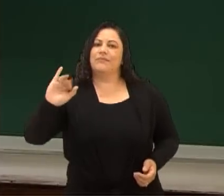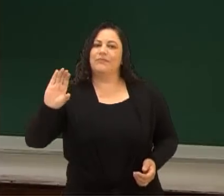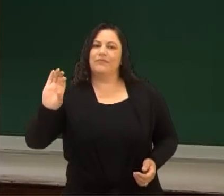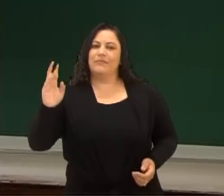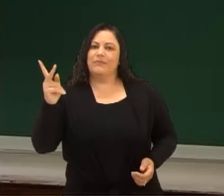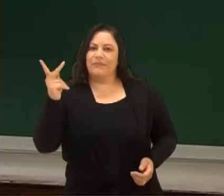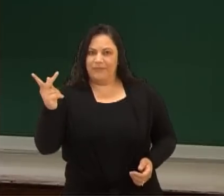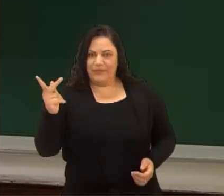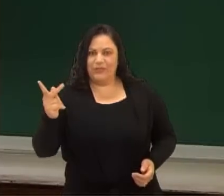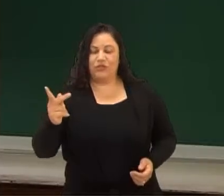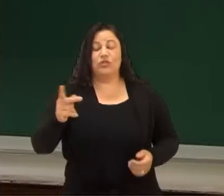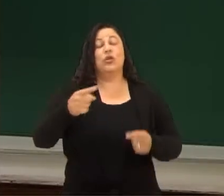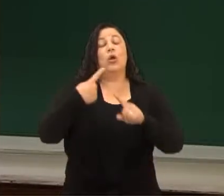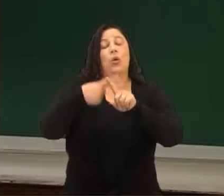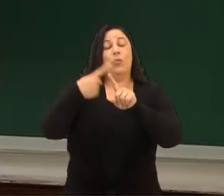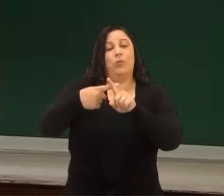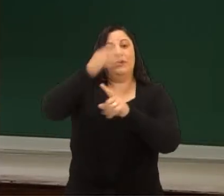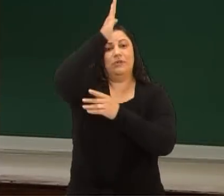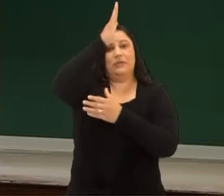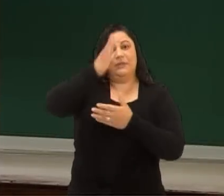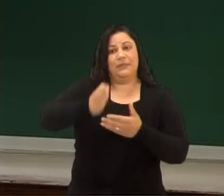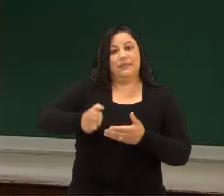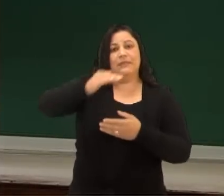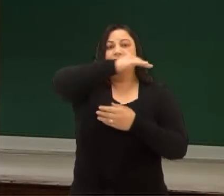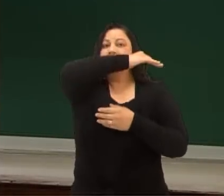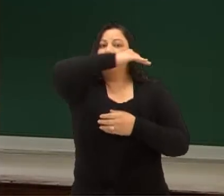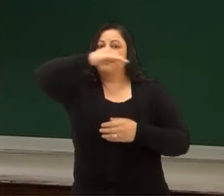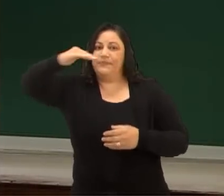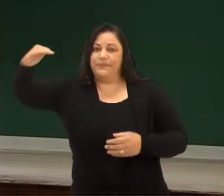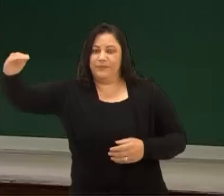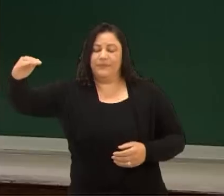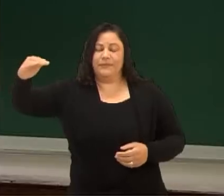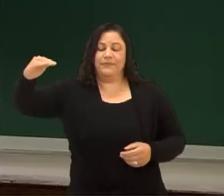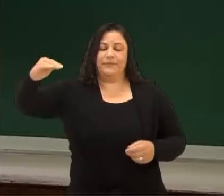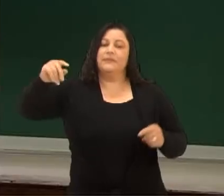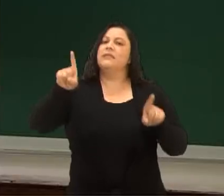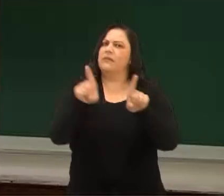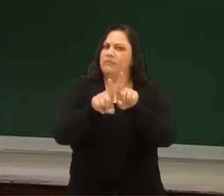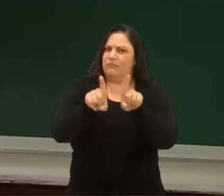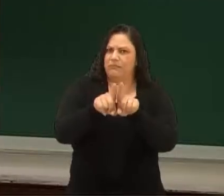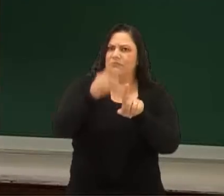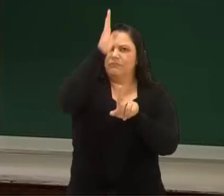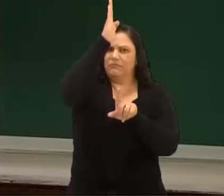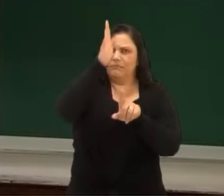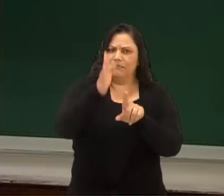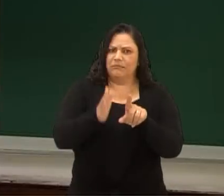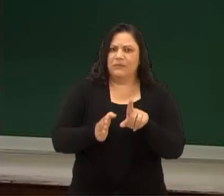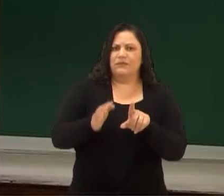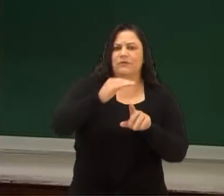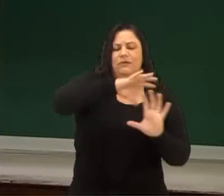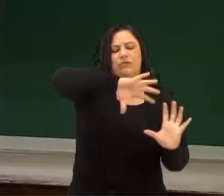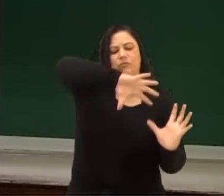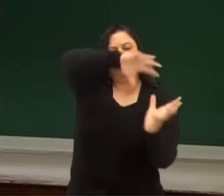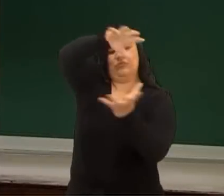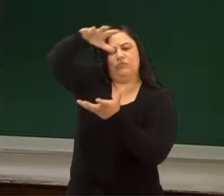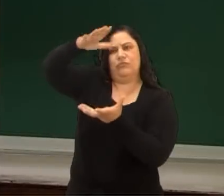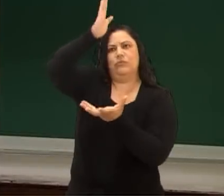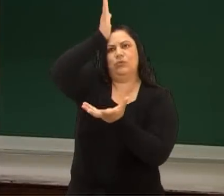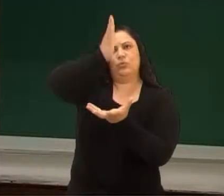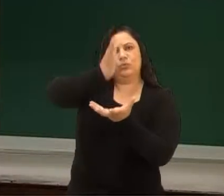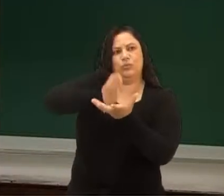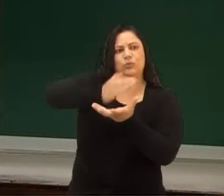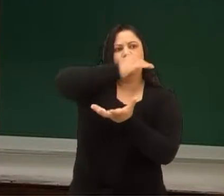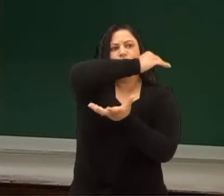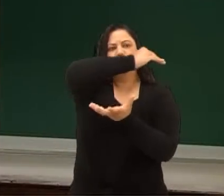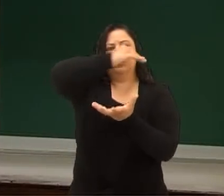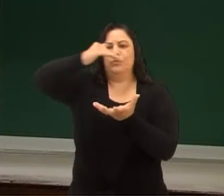linha do Equador divide a Terra em norte e sul, o meridiano de Greenwich também vai fazer essa divisão. Aqui a gente pode perceber aqui,